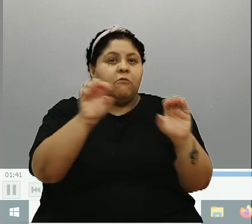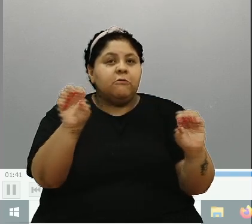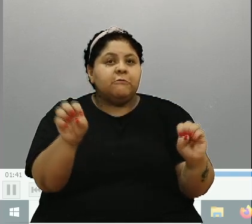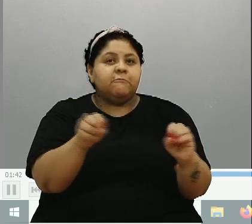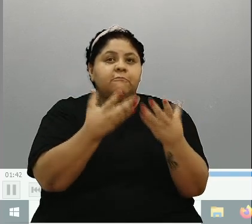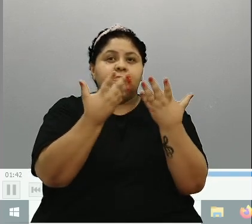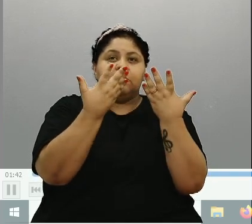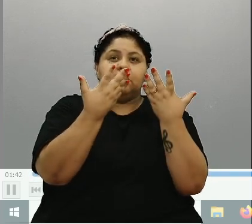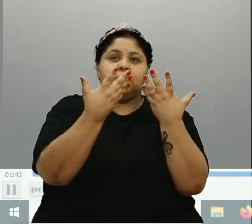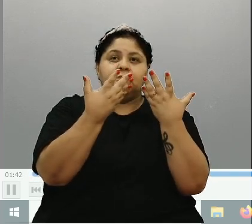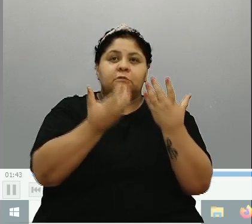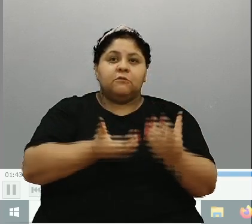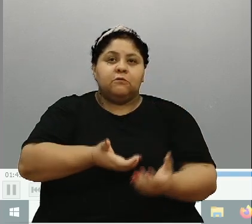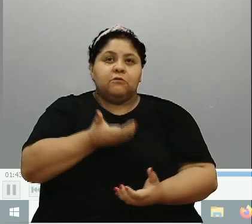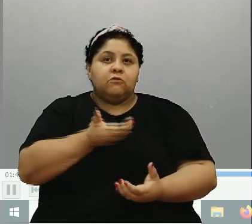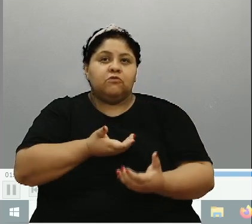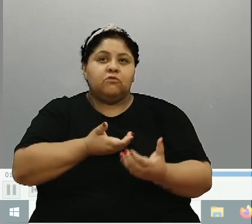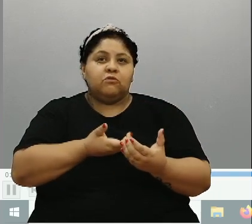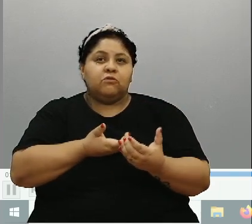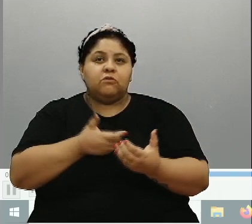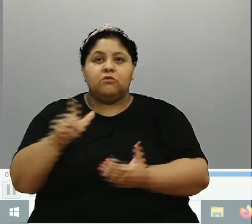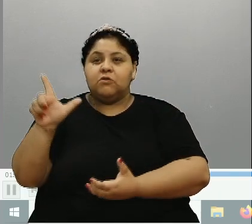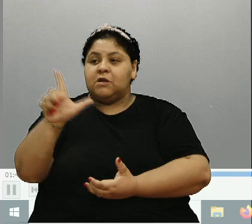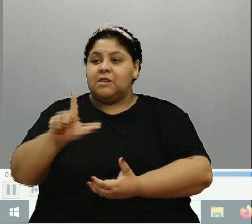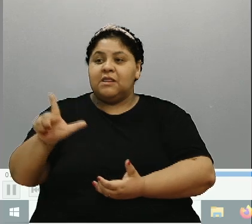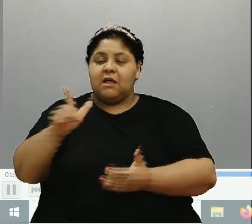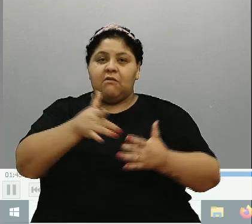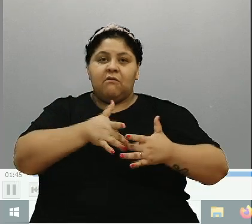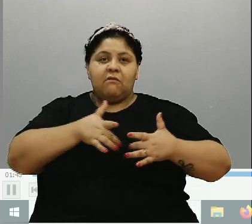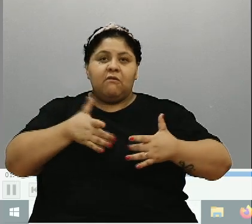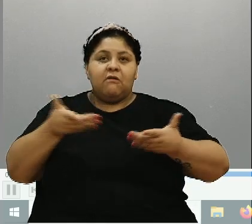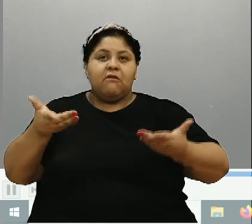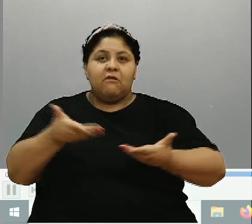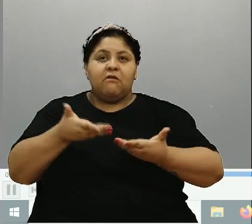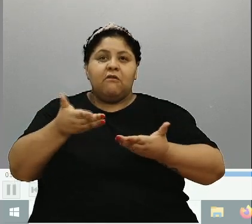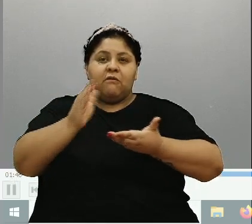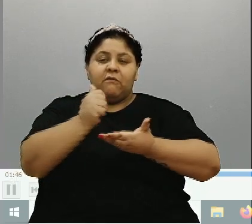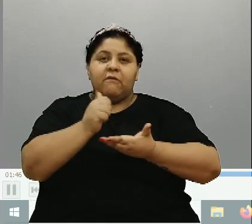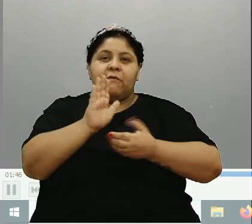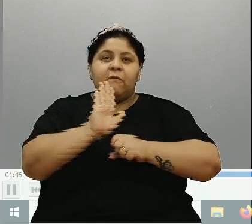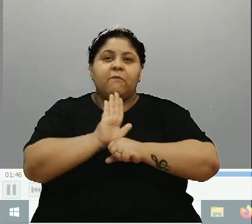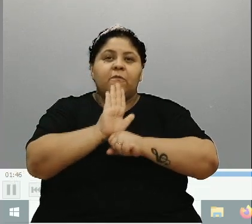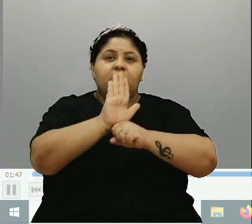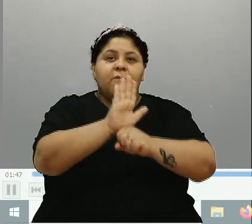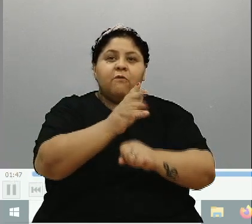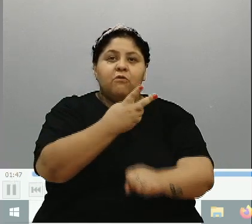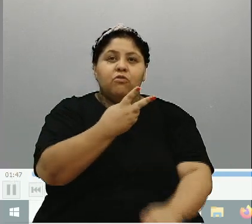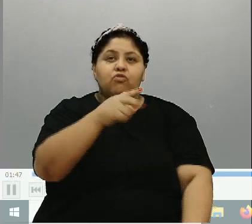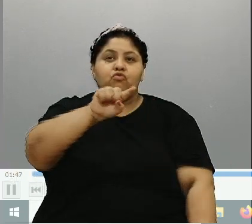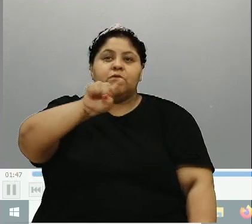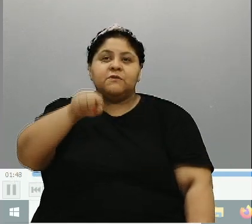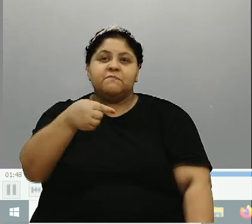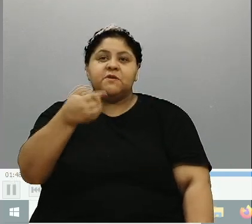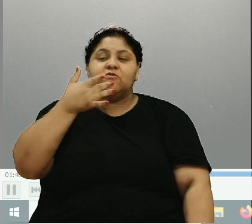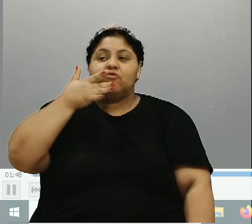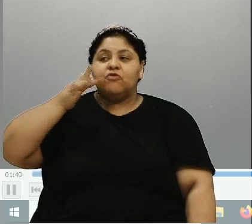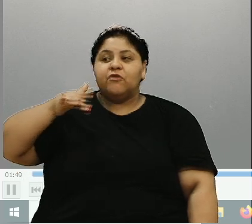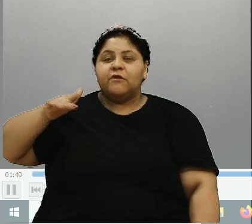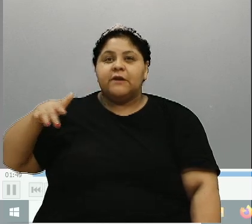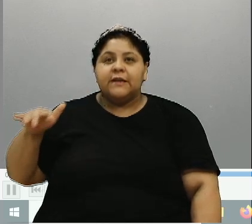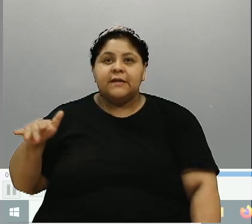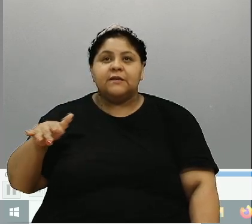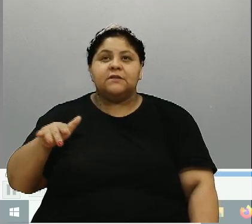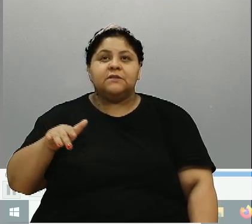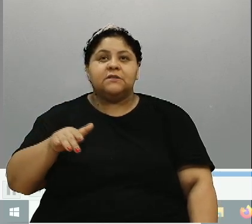eventos, o nosso Natal Literário Solidário, que já beneficiou 2.000 crianças em vulnerabilidade